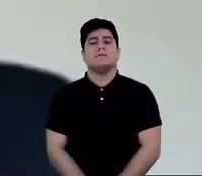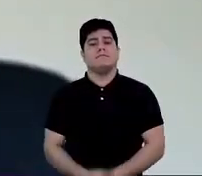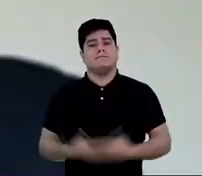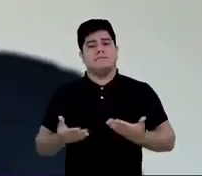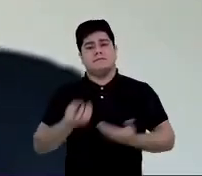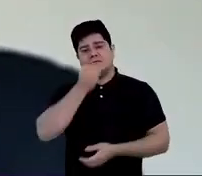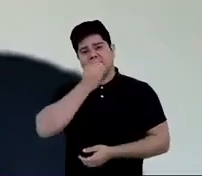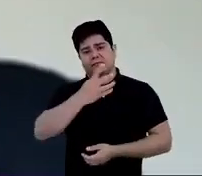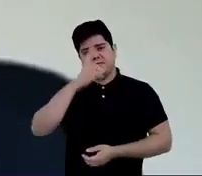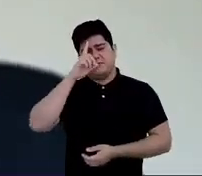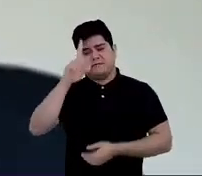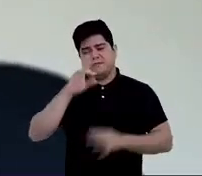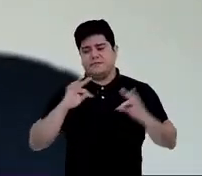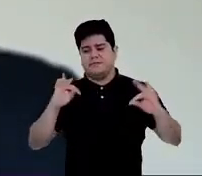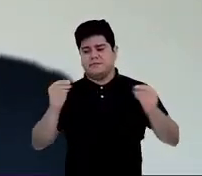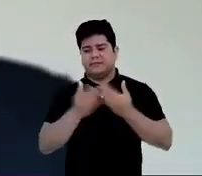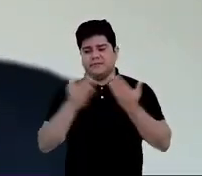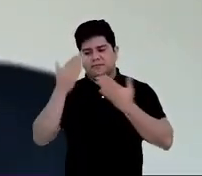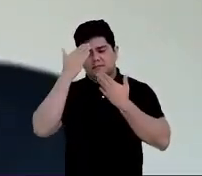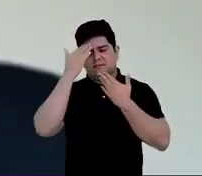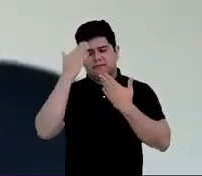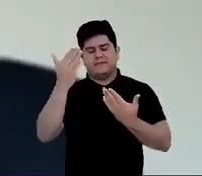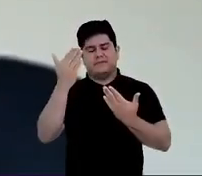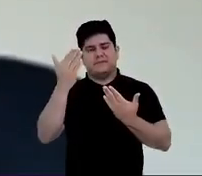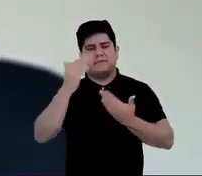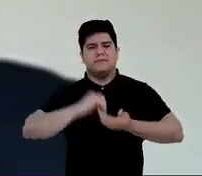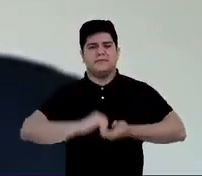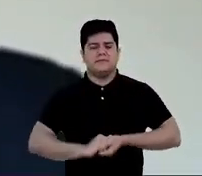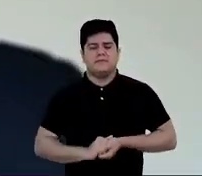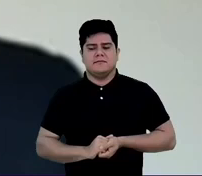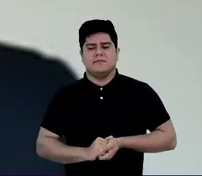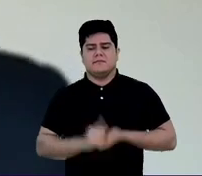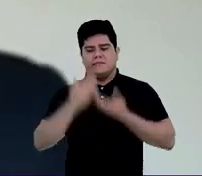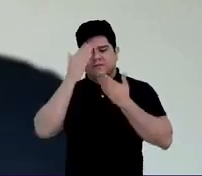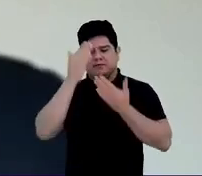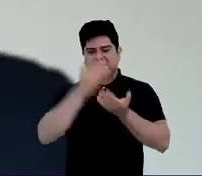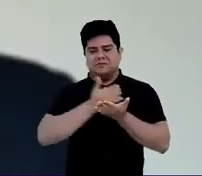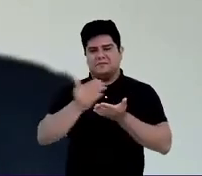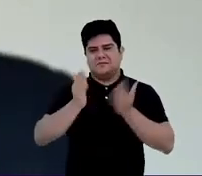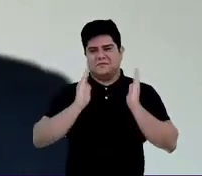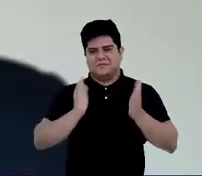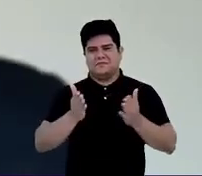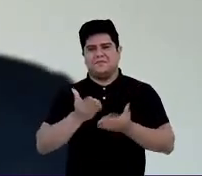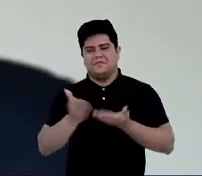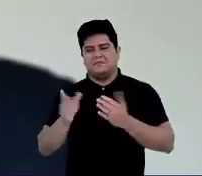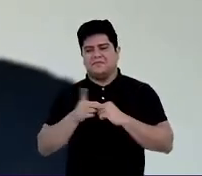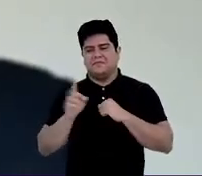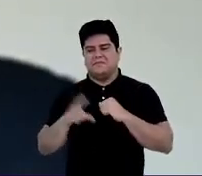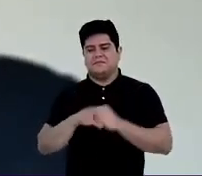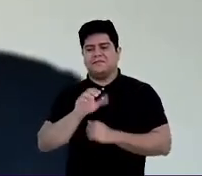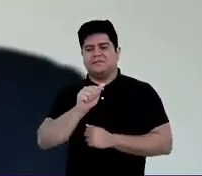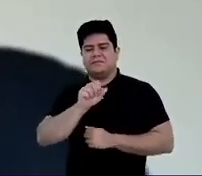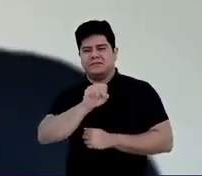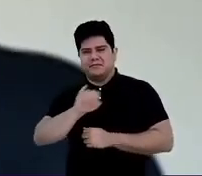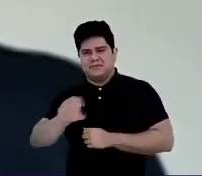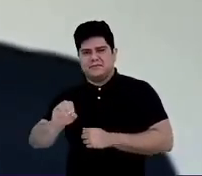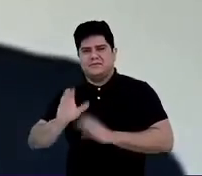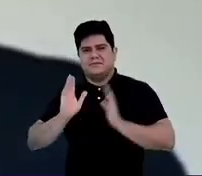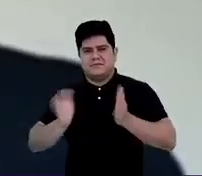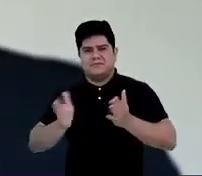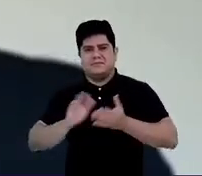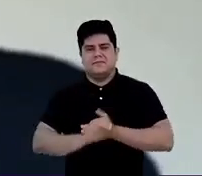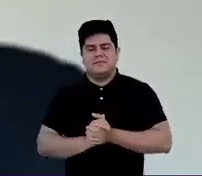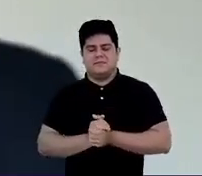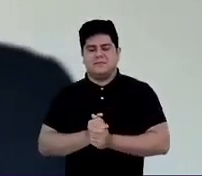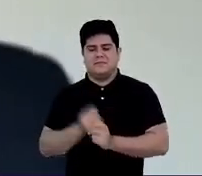Bom dia a todos. Agradeço aqui a introdução já feita pelo Dr. Carlos, né, que